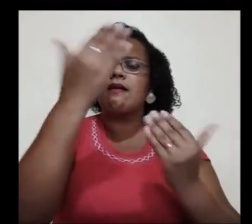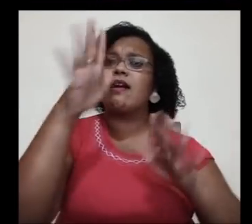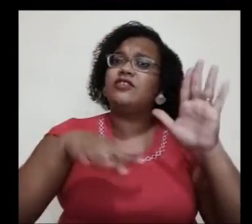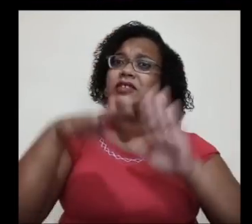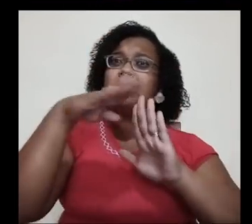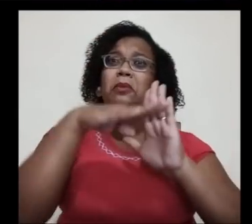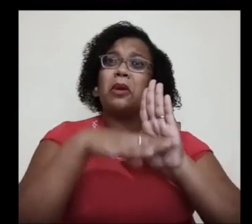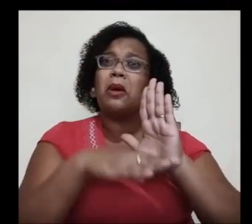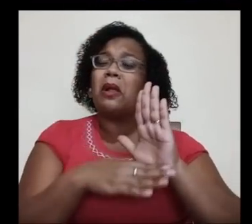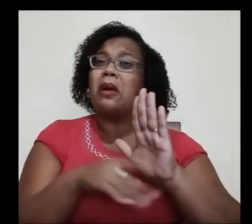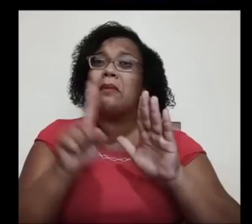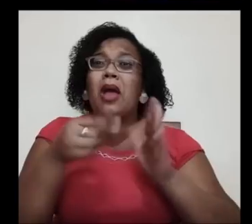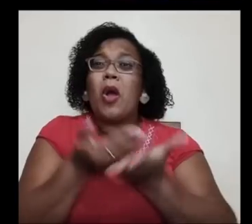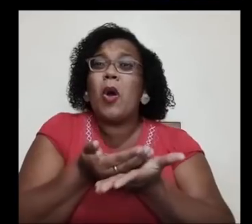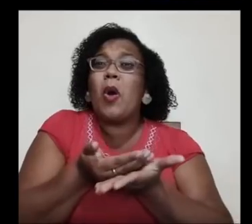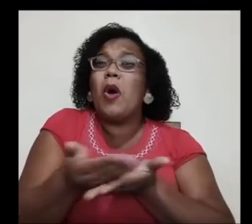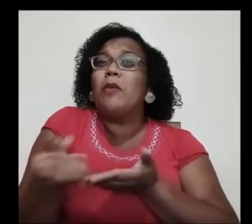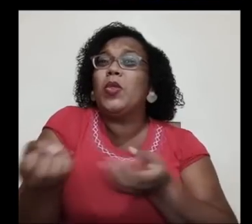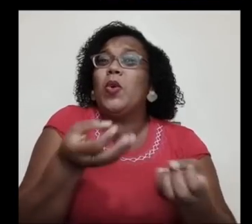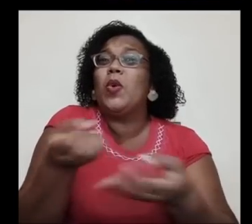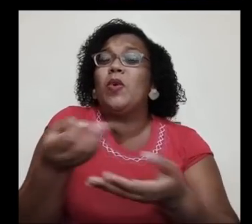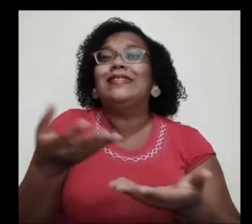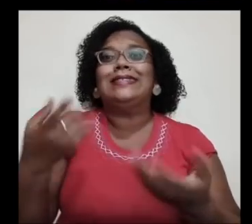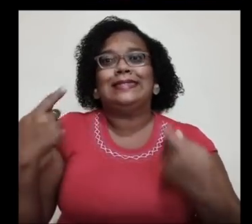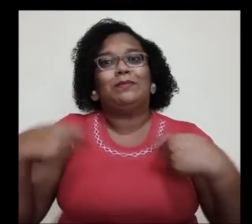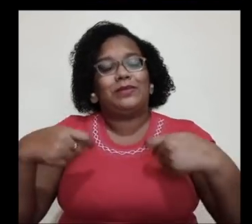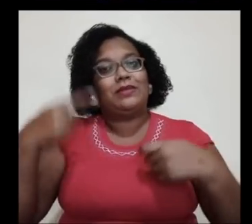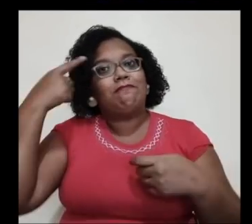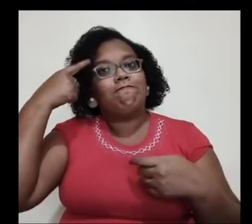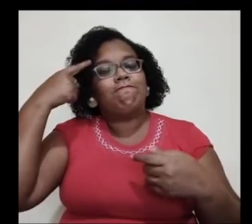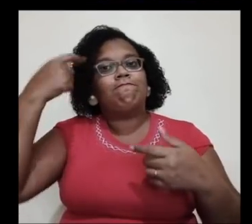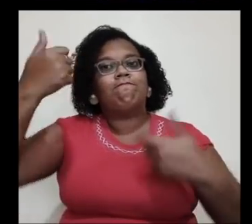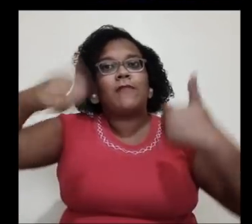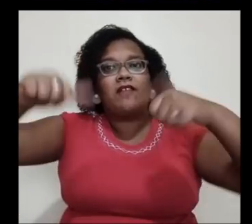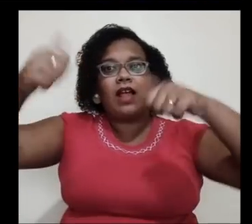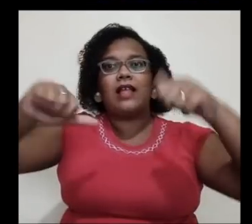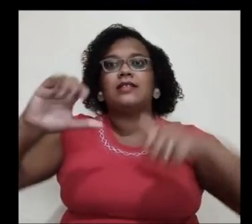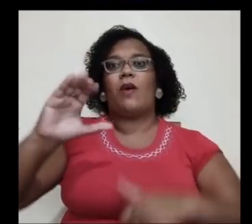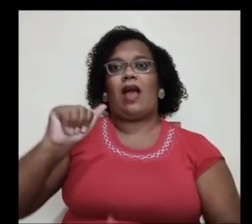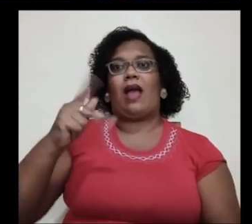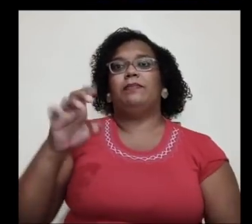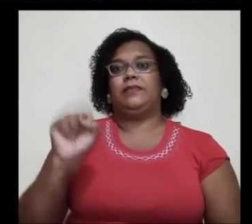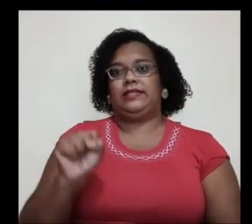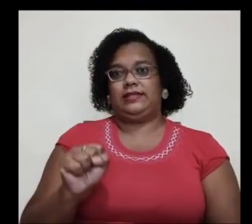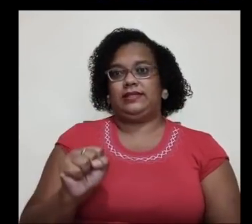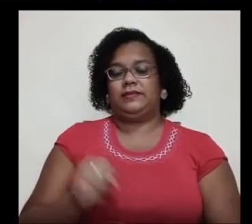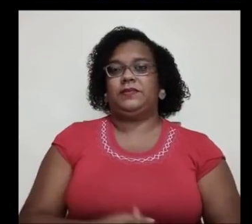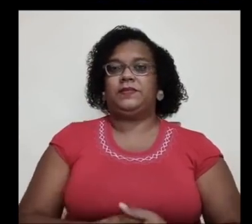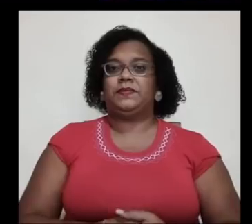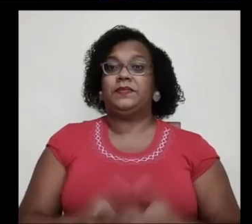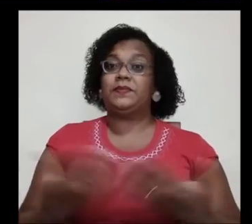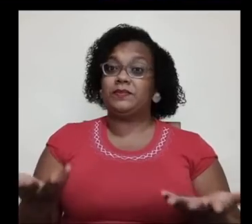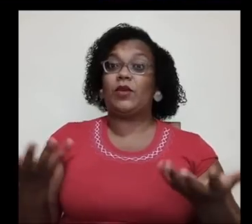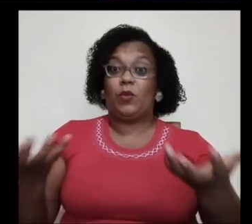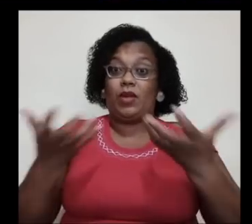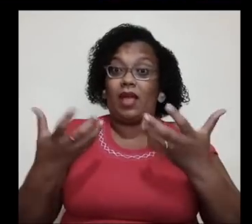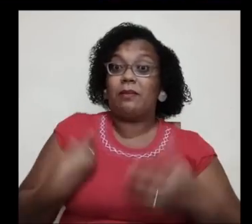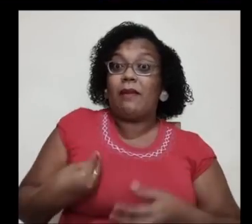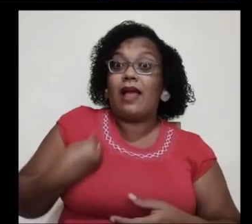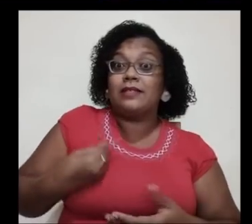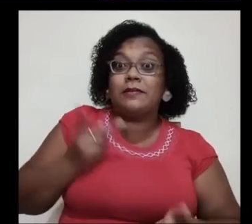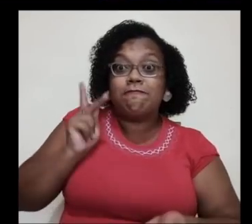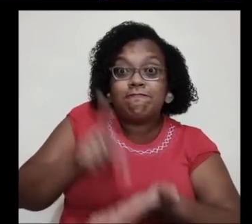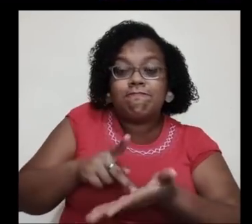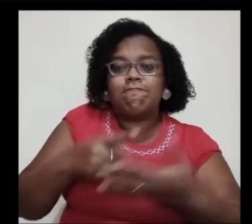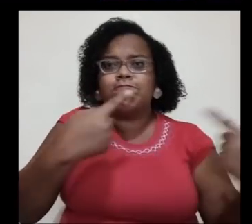estão embrionários. Portanto, isso tudo tem que ser levado em conta nas avaliações da CAPES. Então, nós estamos querendo uma participação mais